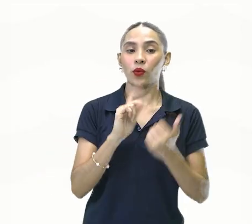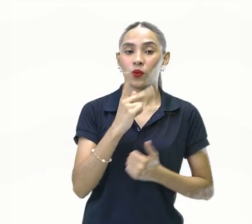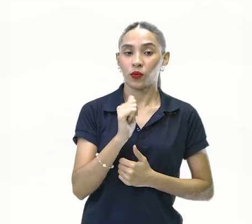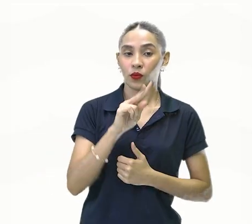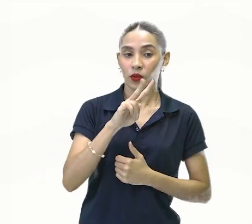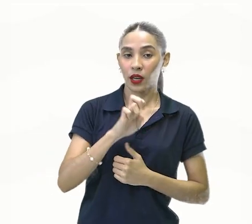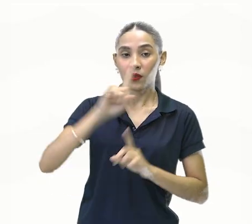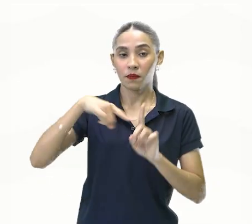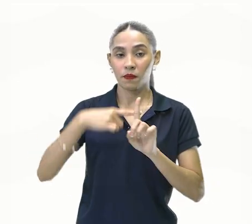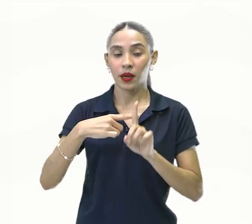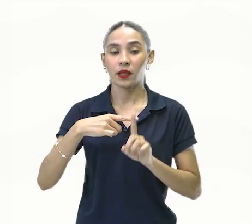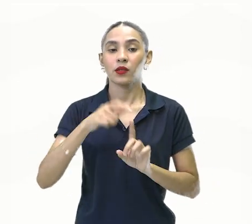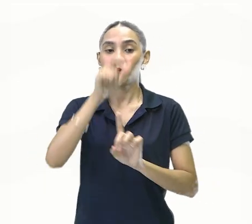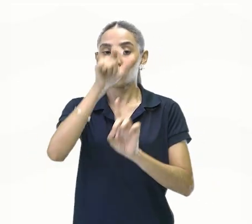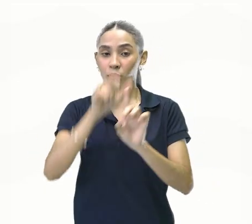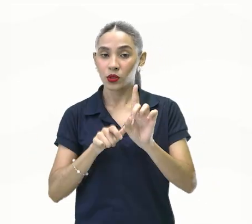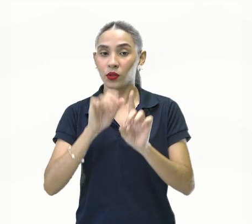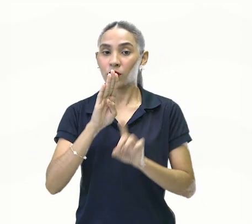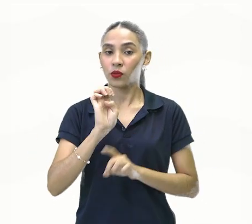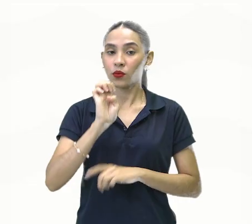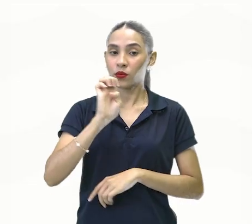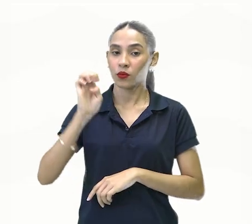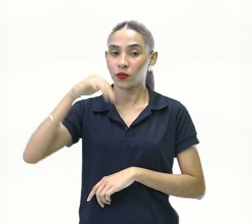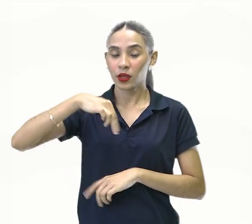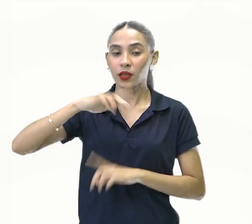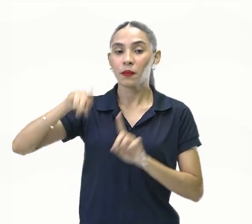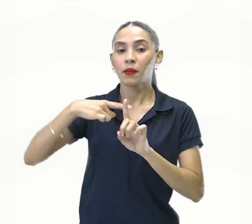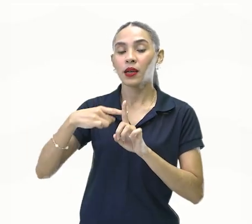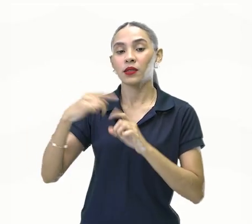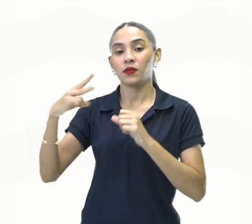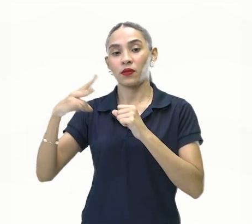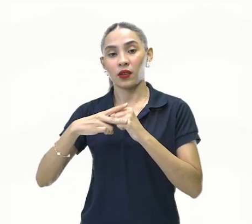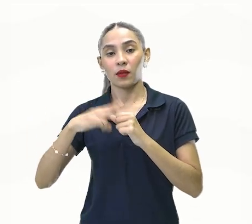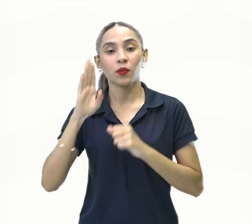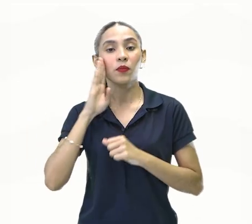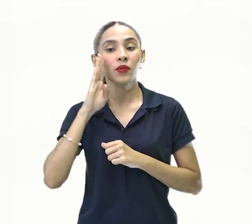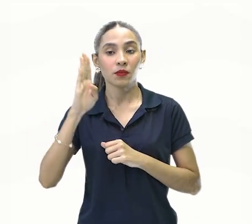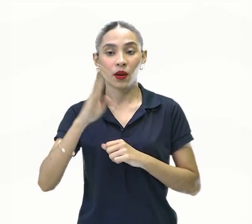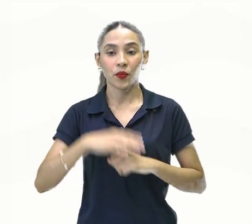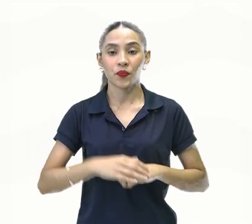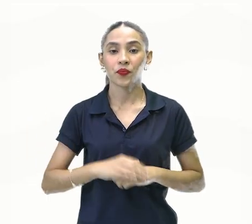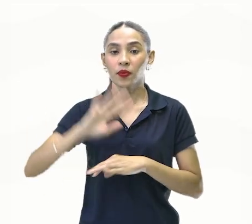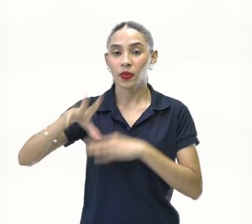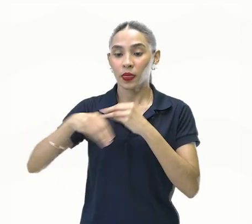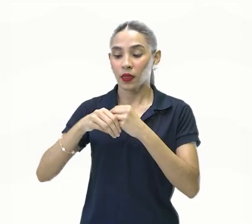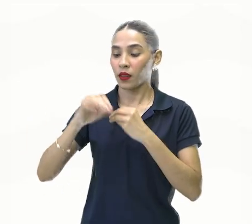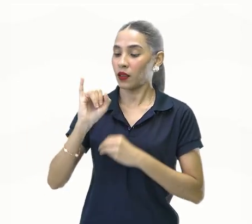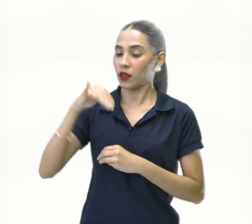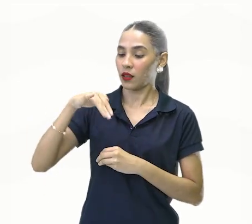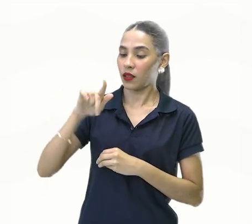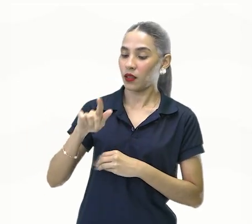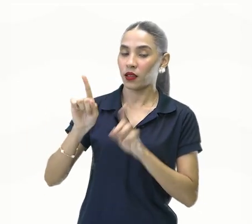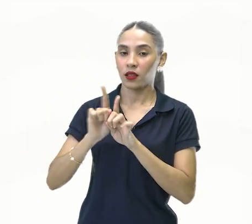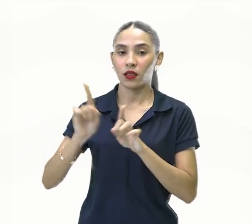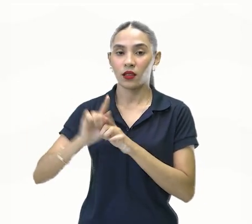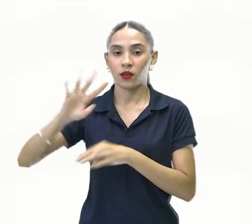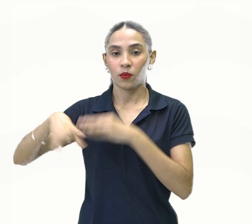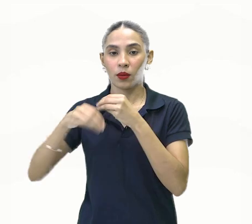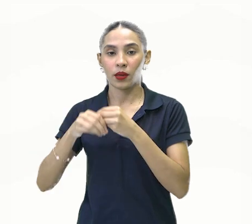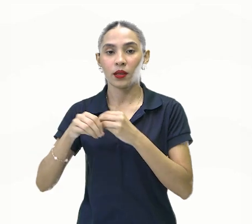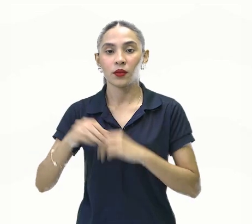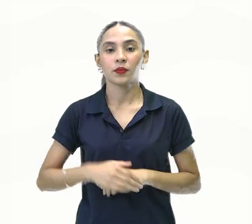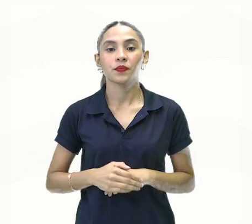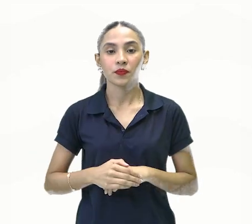pergunta, sujeito, né, o been, mais o verbo principal, acrescido de ing, e aí o complemento e